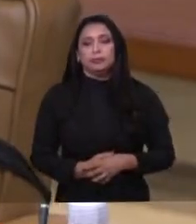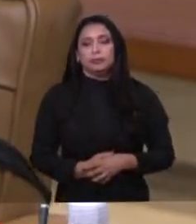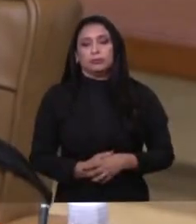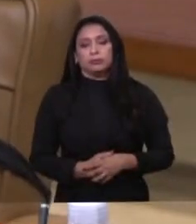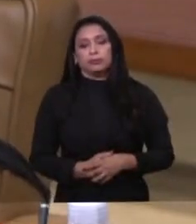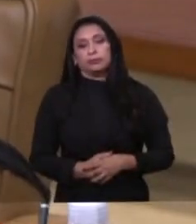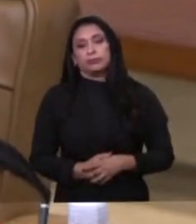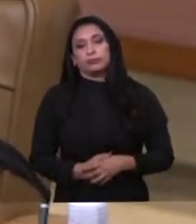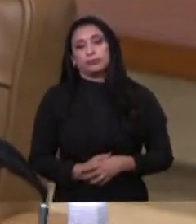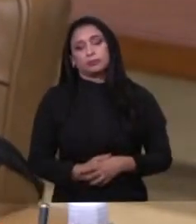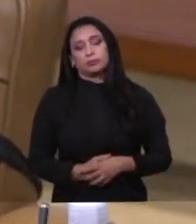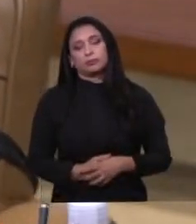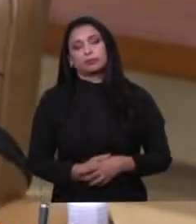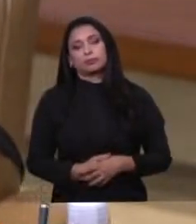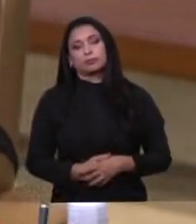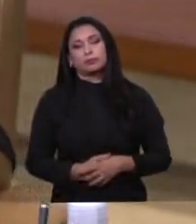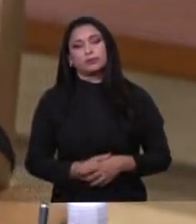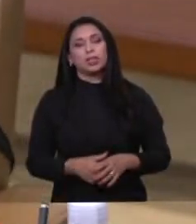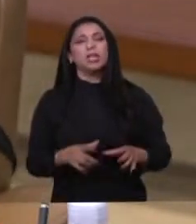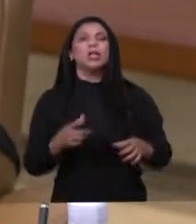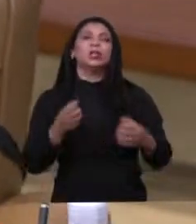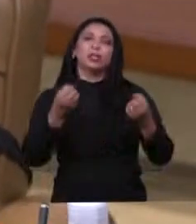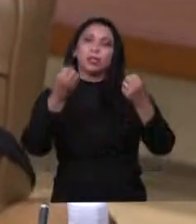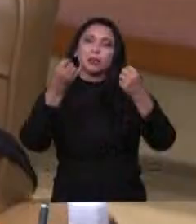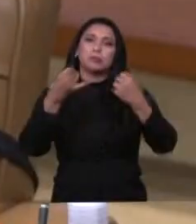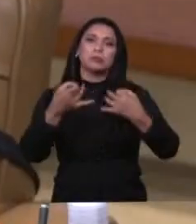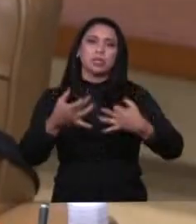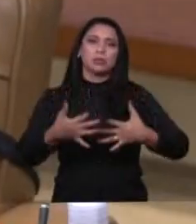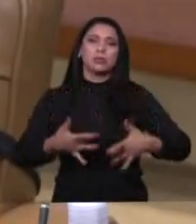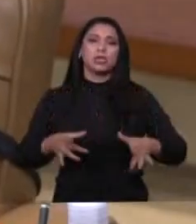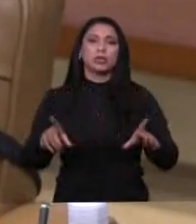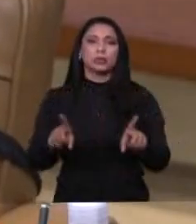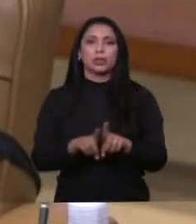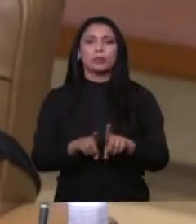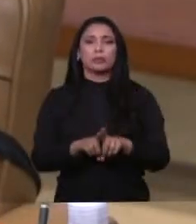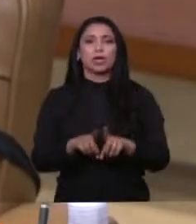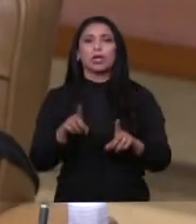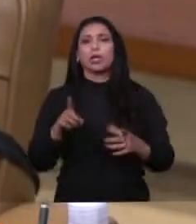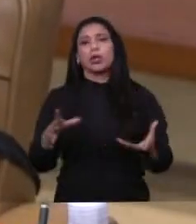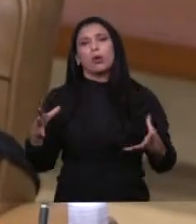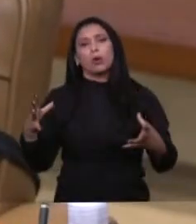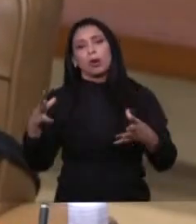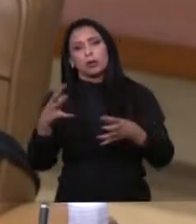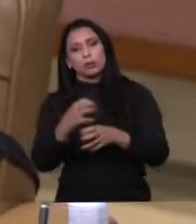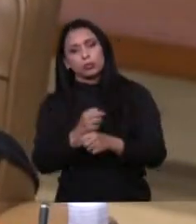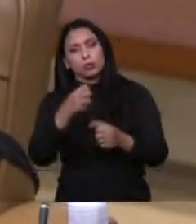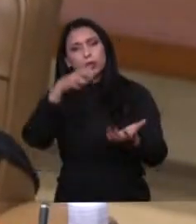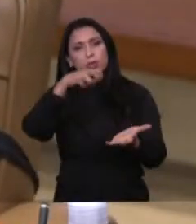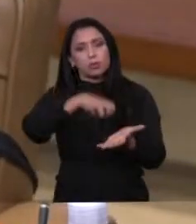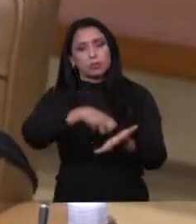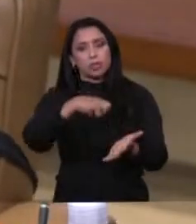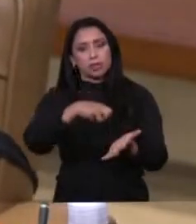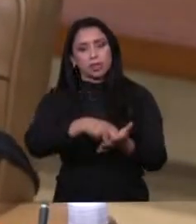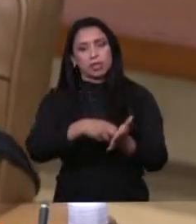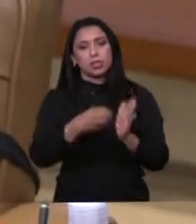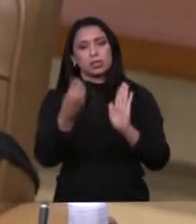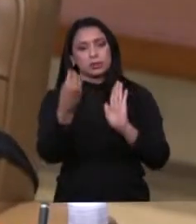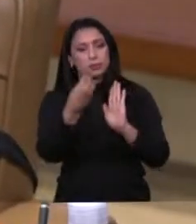de janeiro. Trago também a justificativa de dosimetria correspondente, que estará